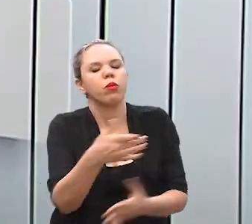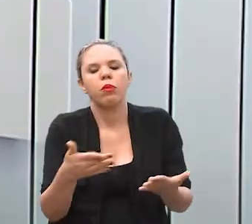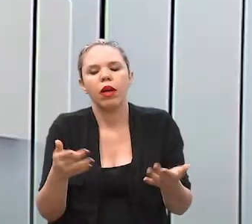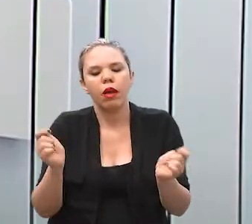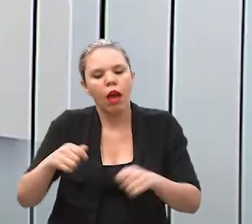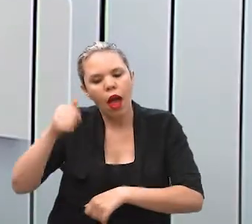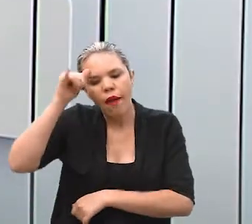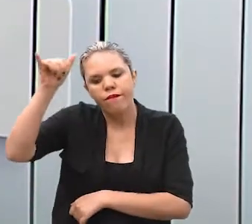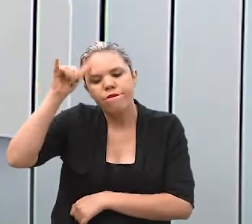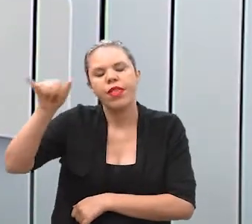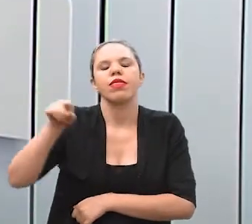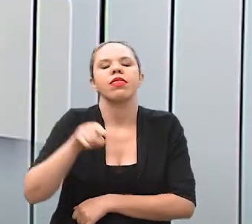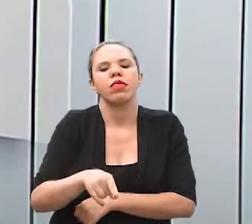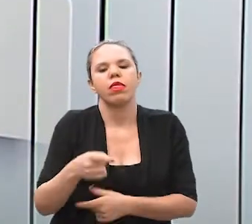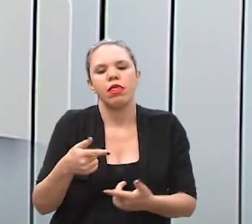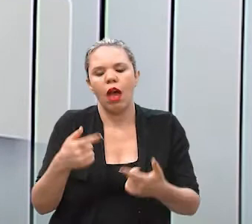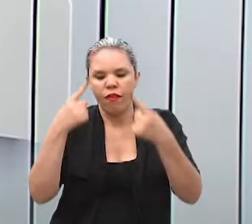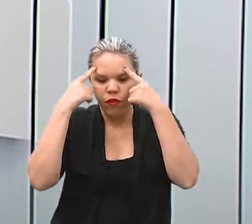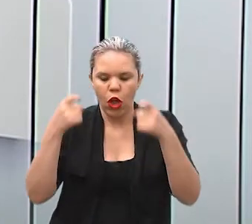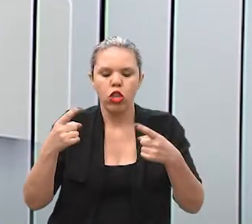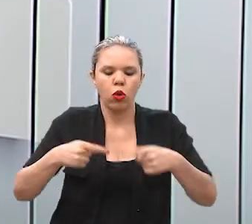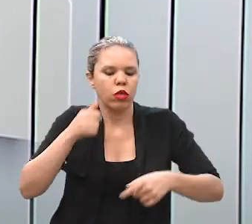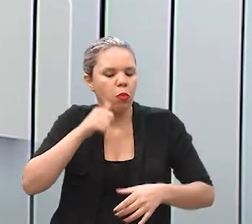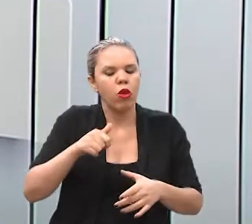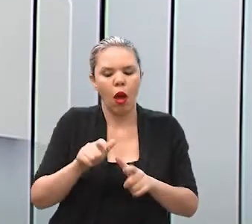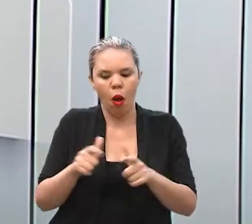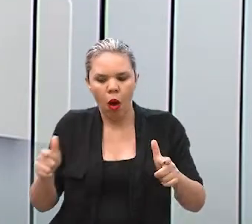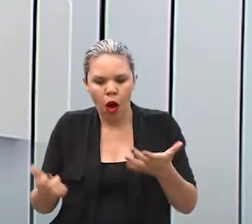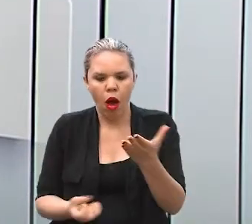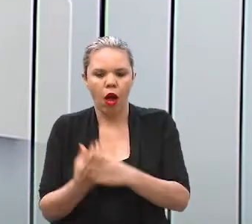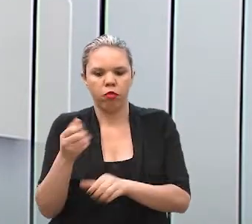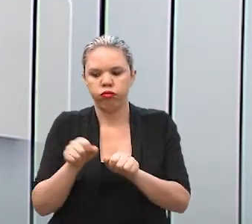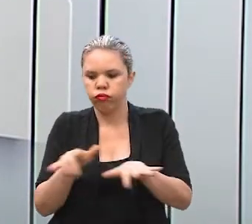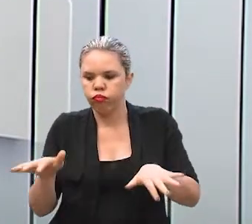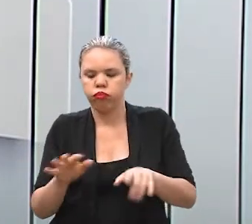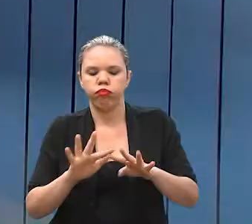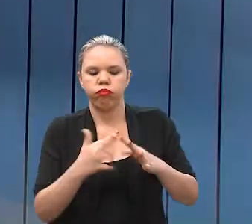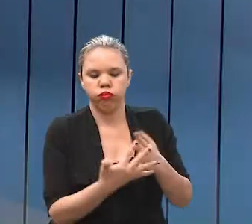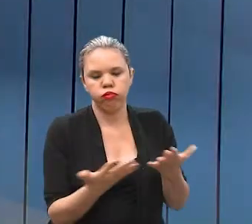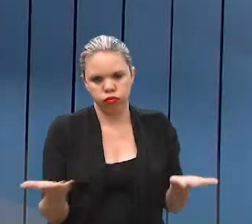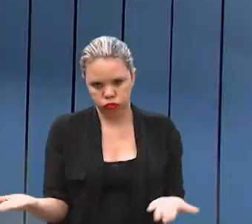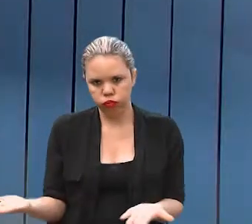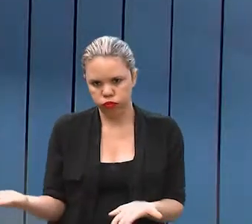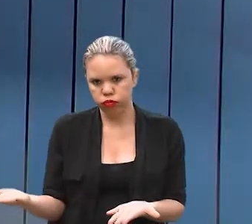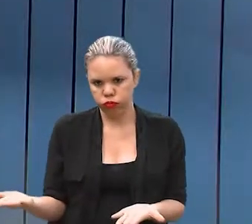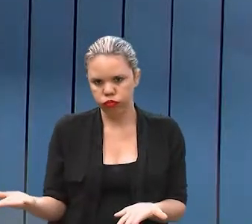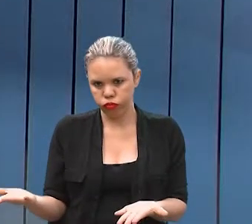casos, principalmente com este aumento que nós estamos tendo nesta quarentena, vereador.